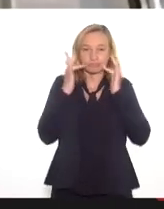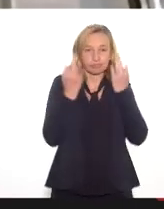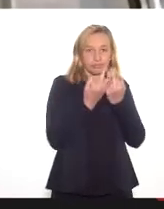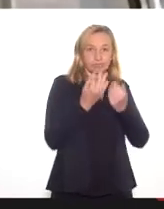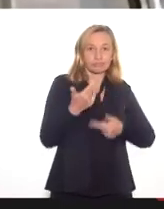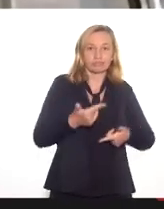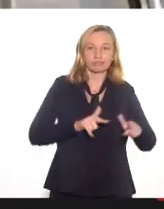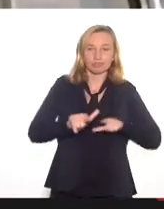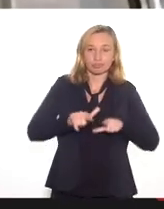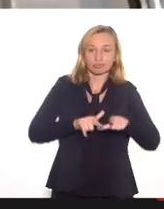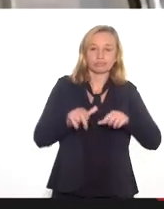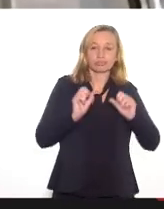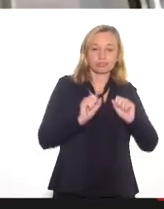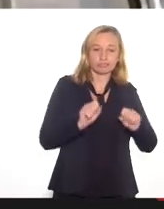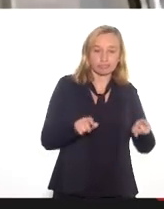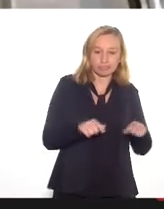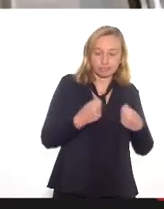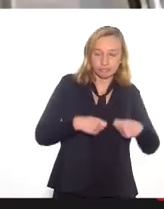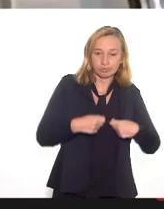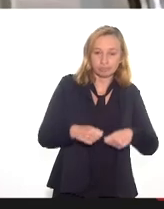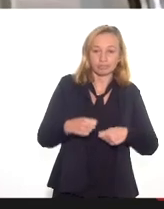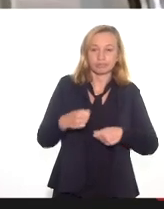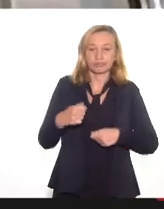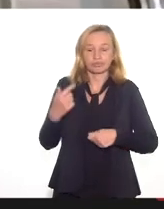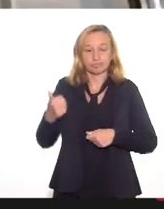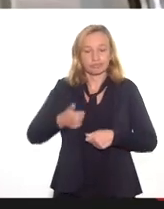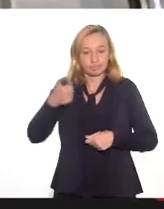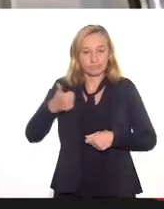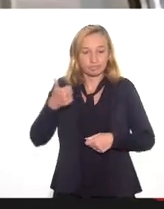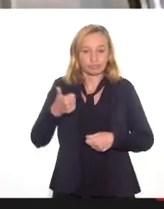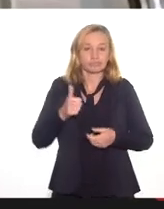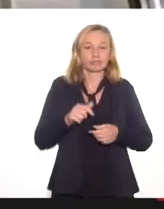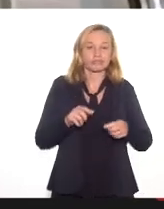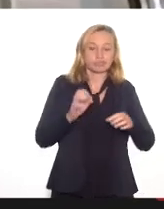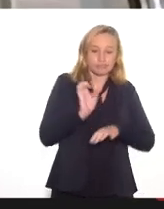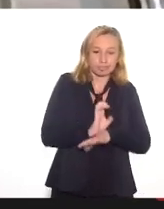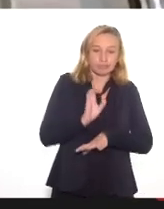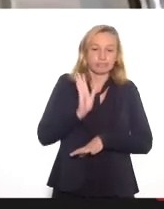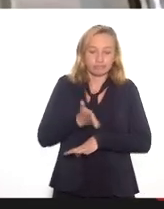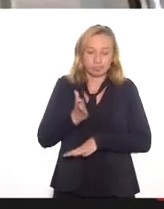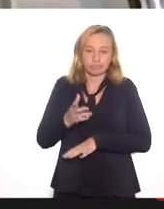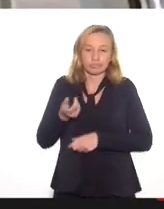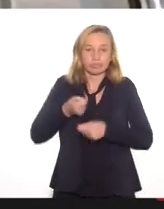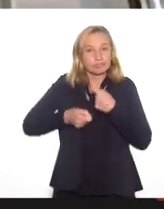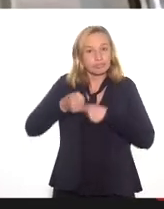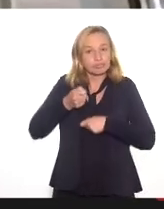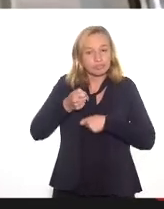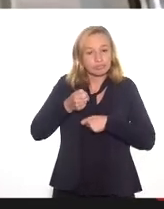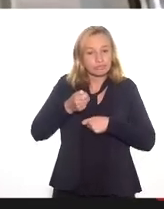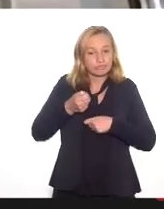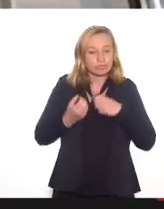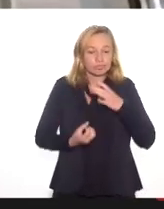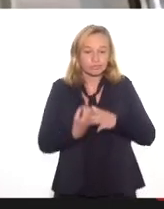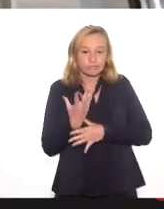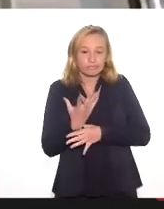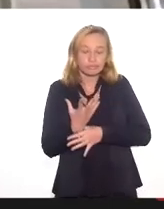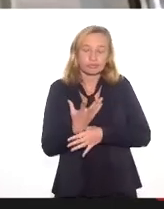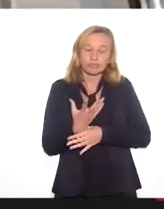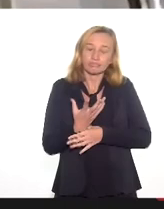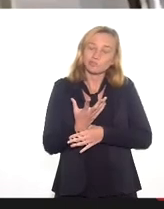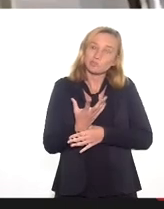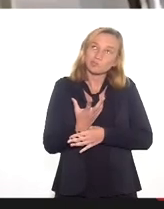serviços pode precisa ser melhor tratada esse Estado já teve uma economia gerada pela